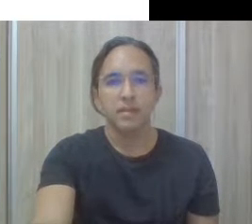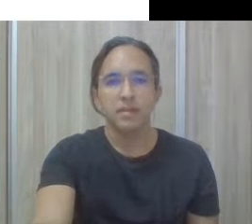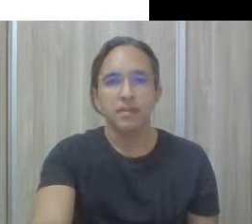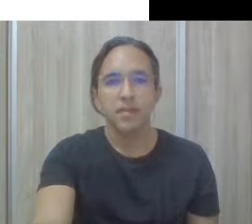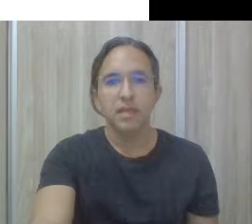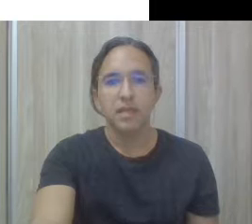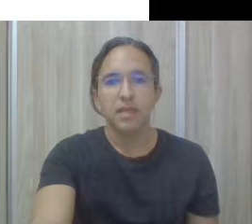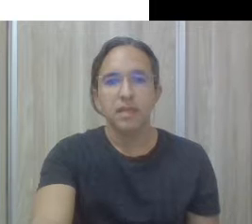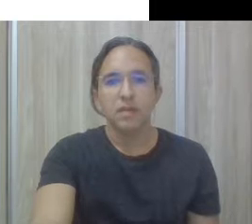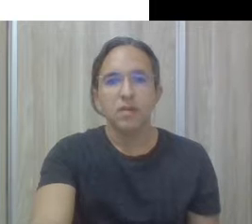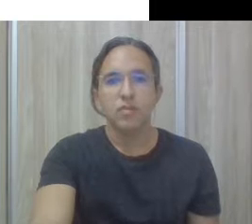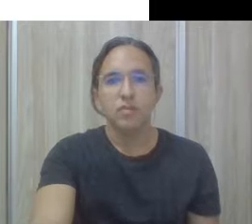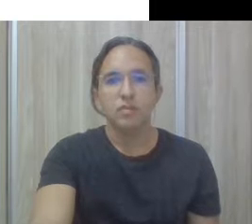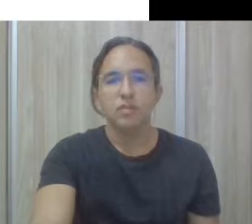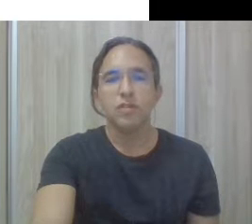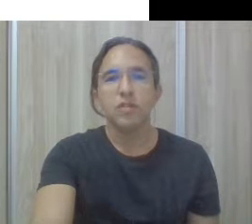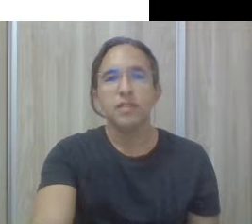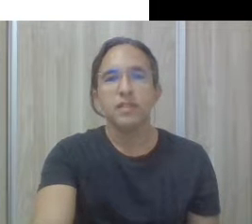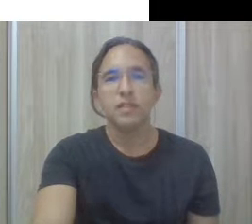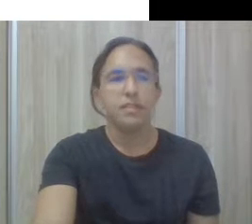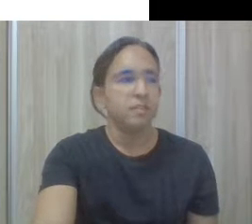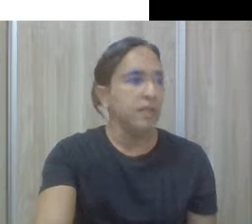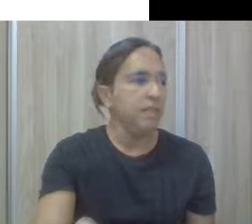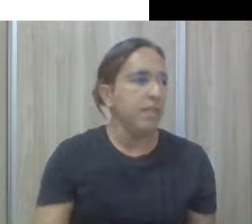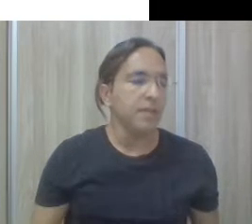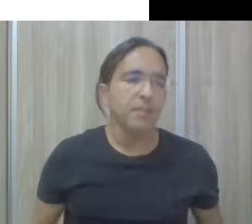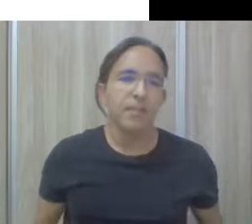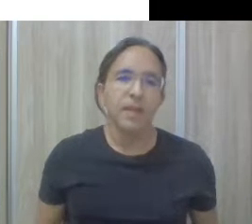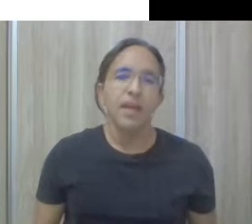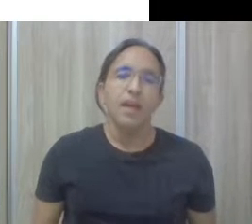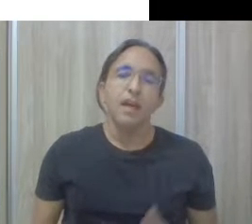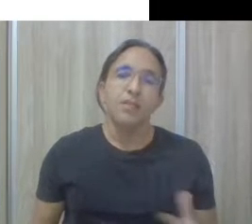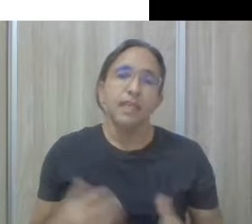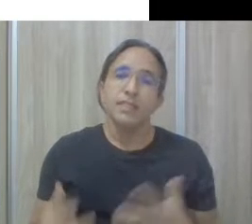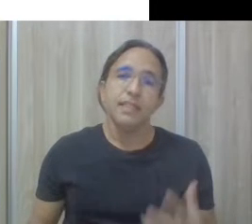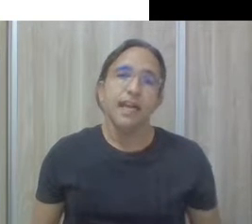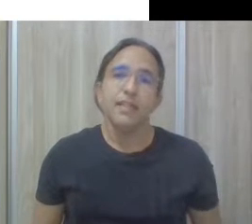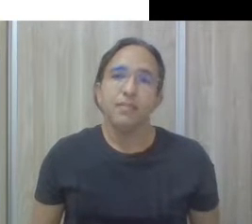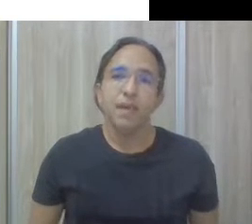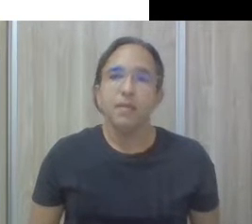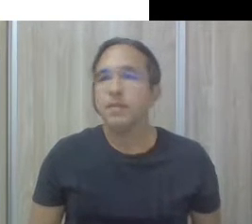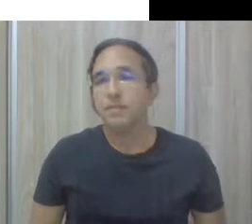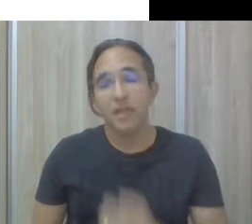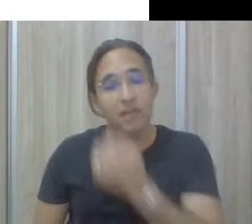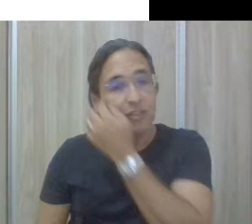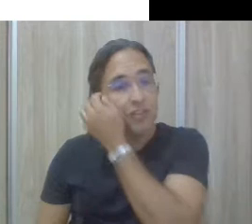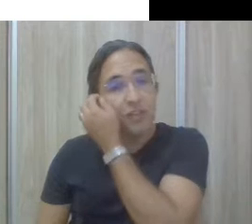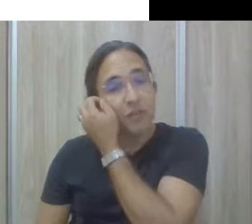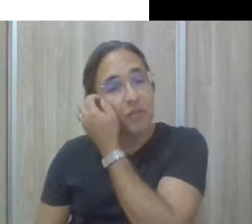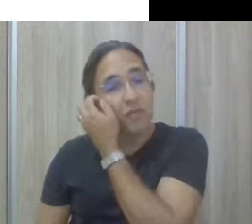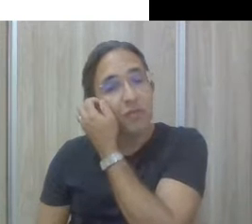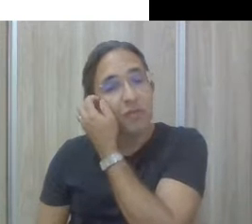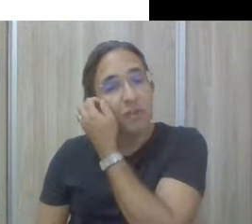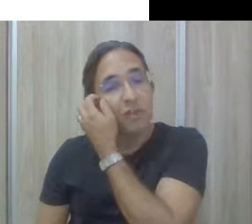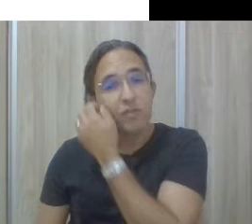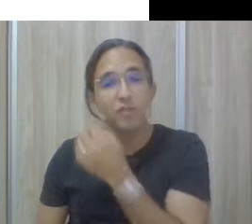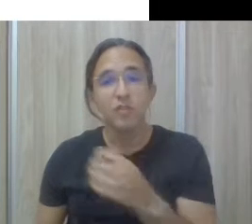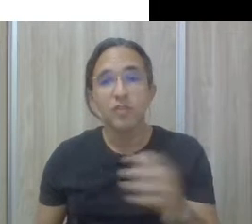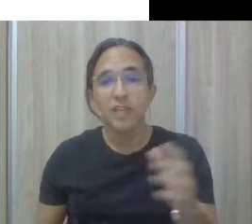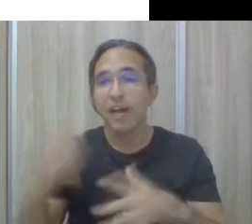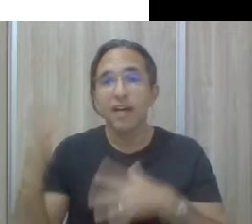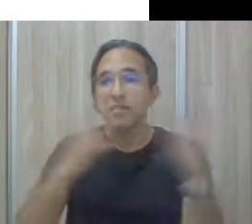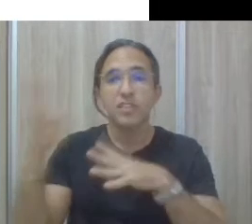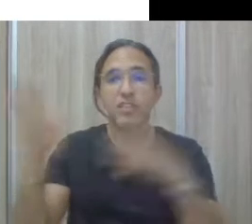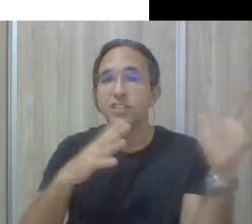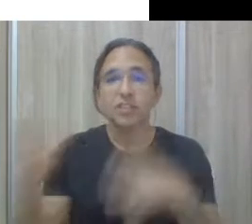Na terceira, o surdo se comunica através de mímica. Eu tinha essa ideia também, mas quando eu via um